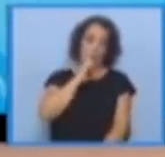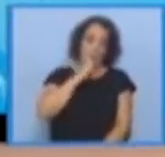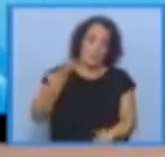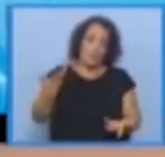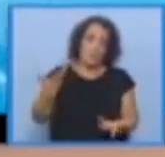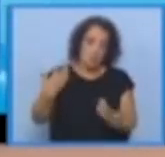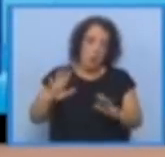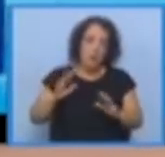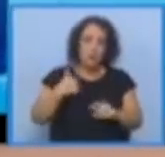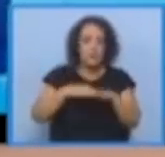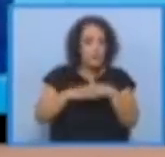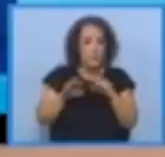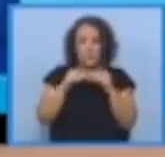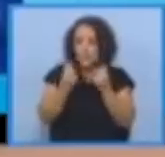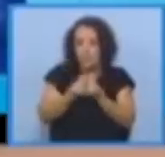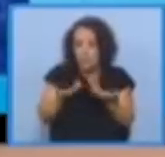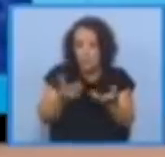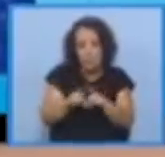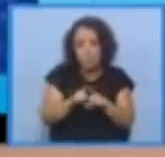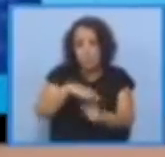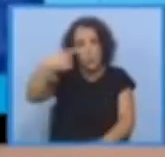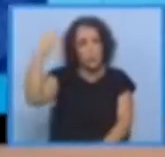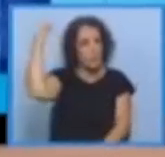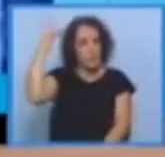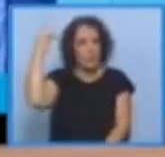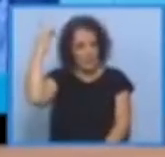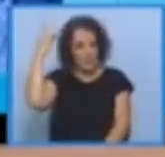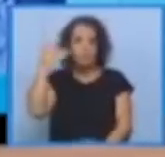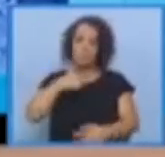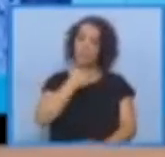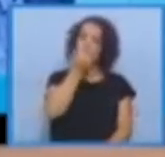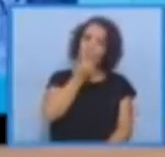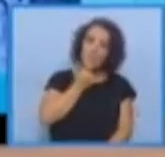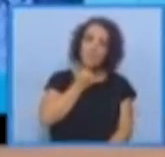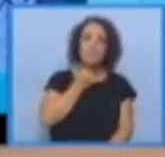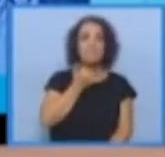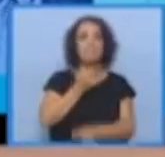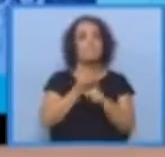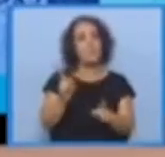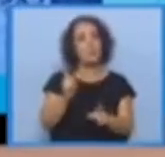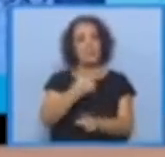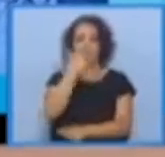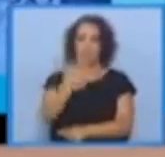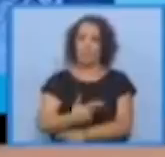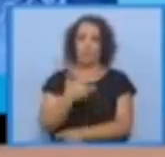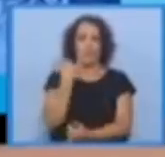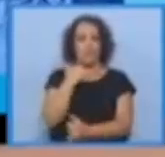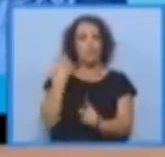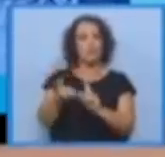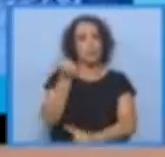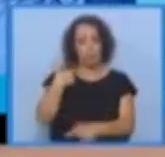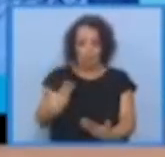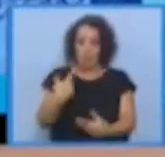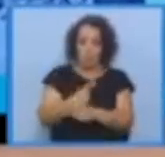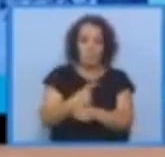tudo quanto um padre pode fazer, eu fiz. E o que é certo é que sinto-me feliz porque me realizei plenamente nessas coisas. E ainda hoje me sinto